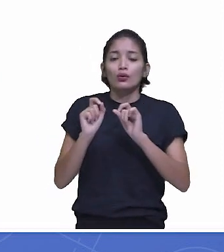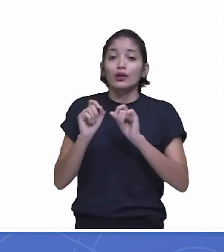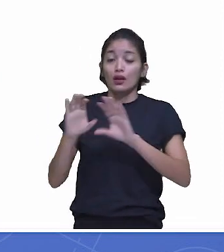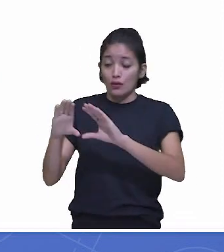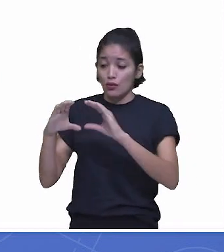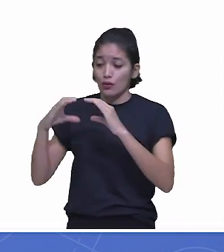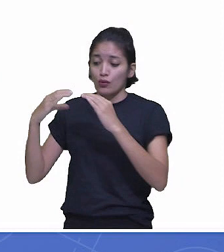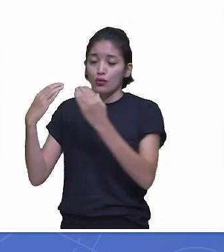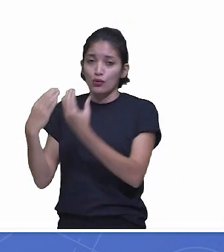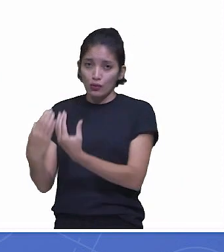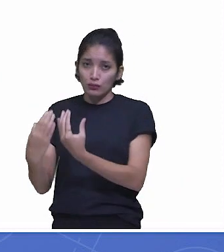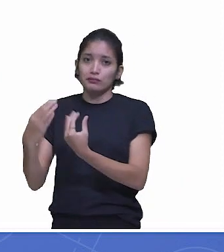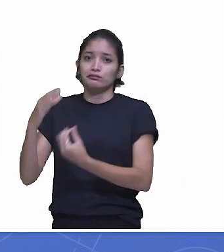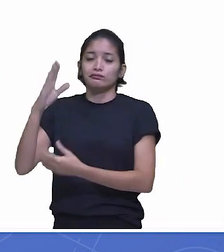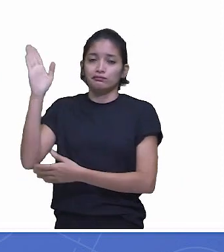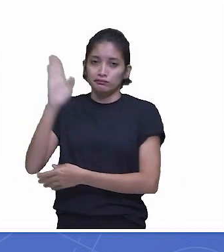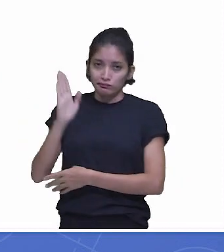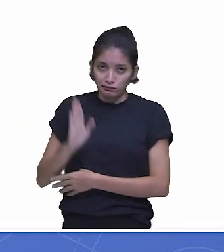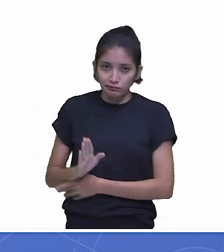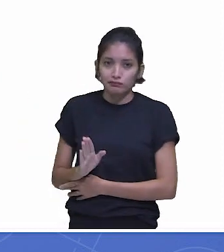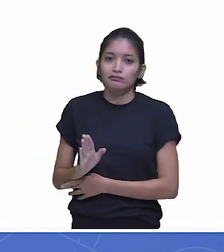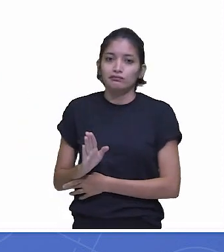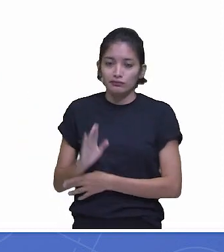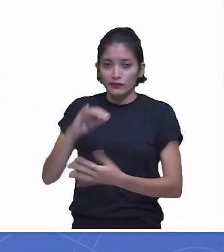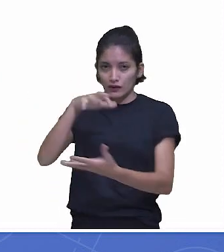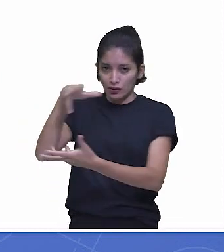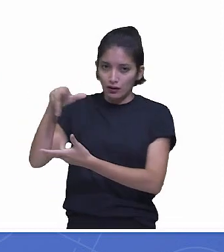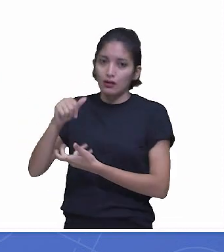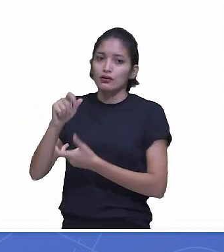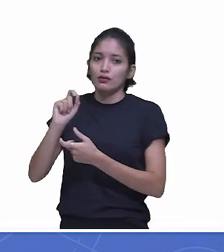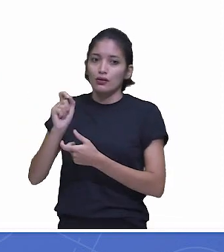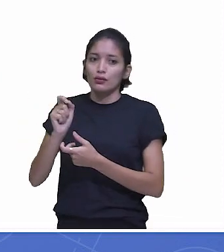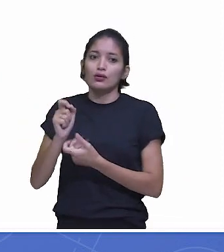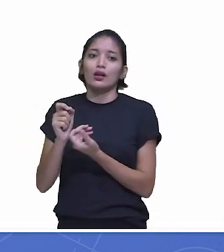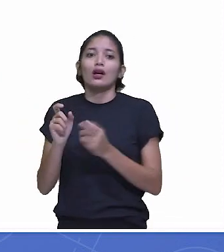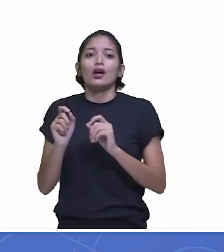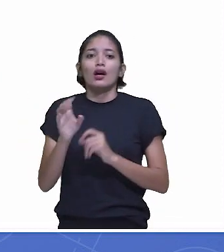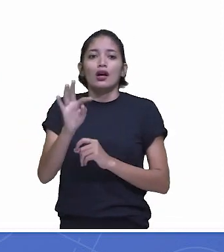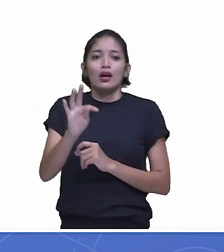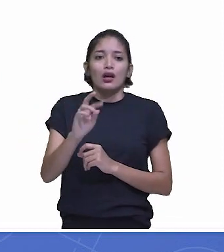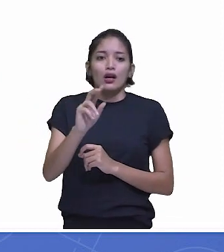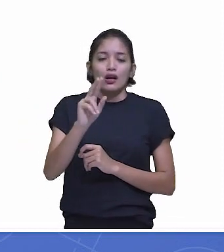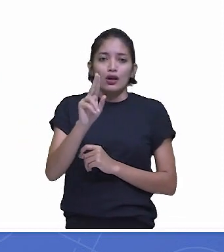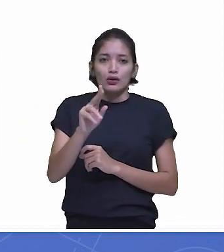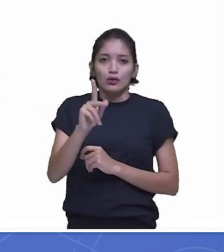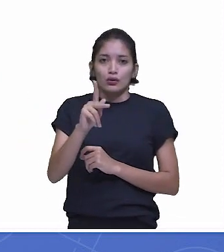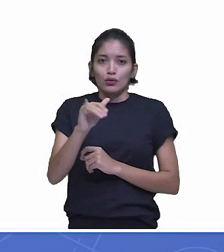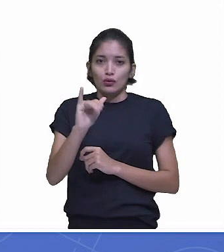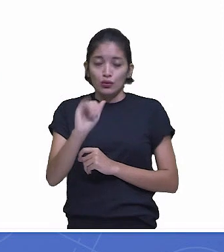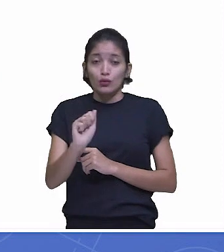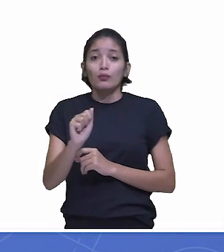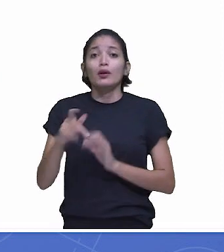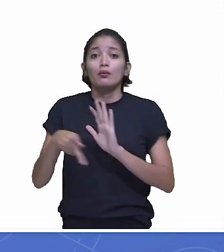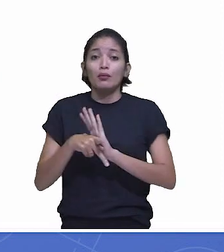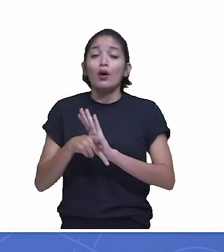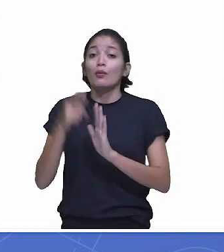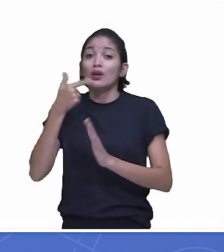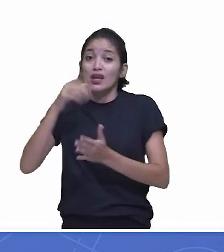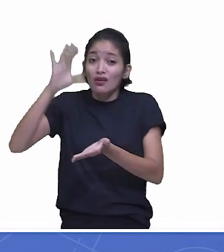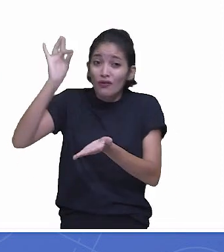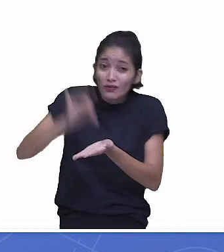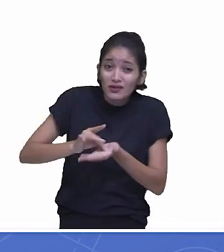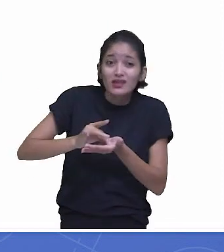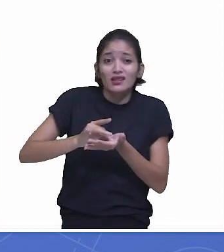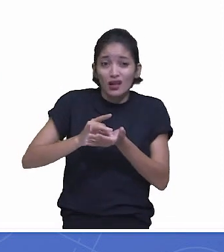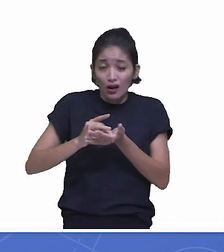Congresso Nacional, e aí decrete Tupi-Guarani como língua oficial e nacional do povo brasileiro. Observe que